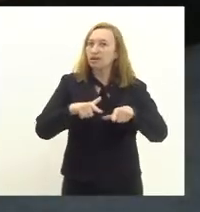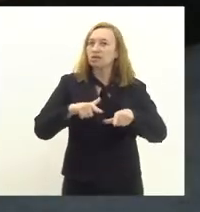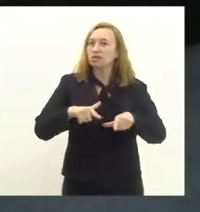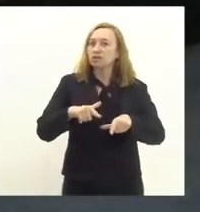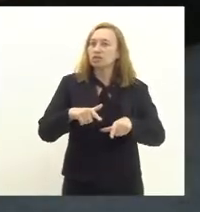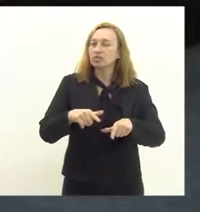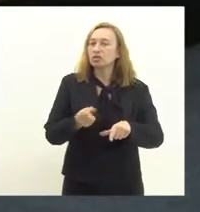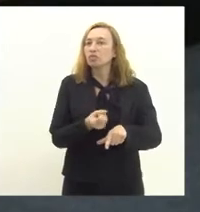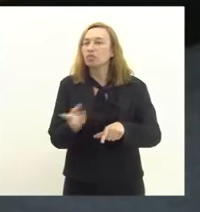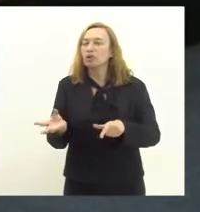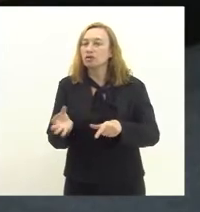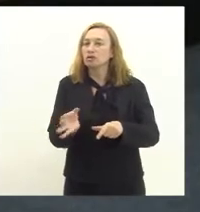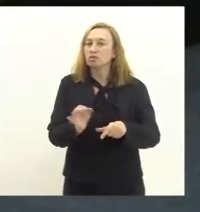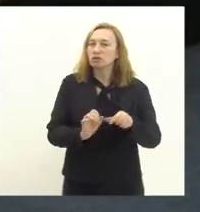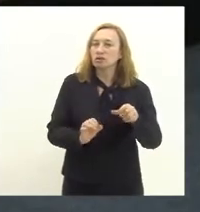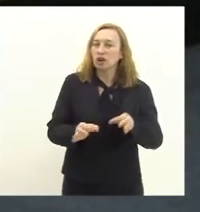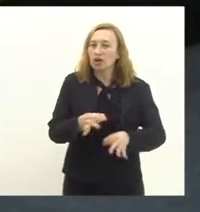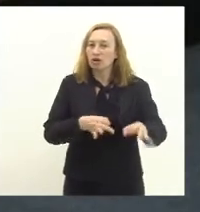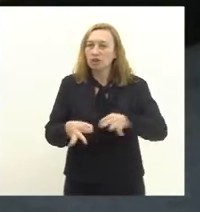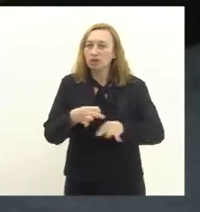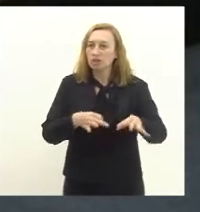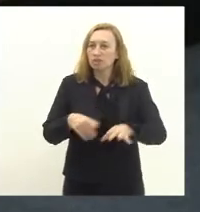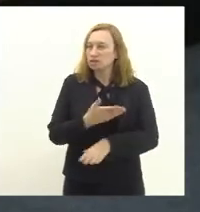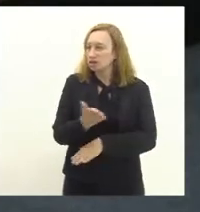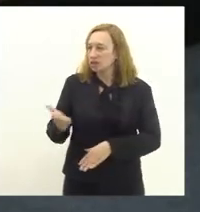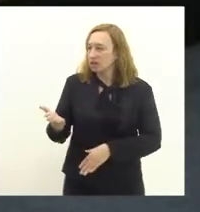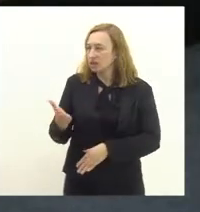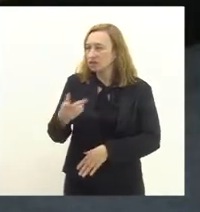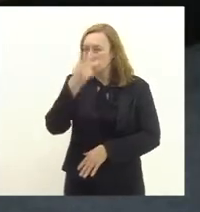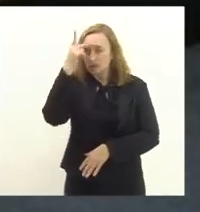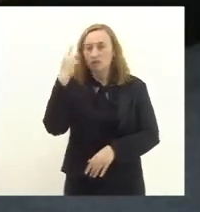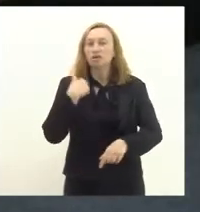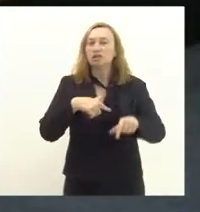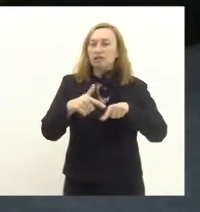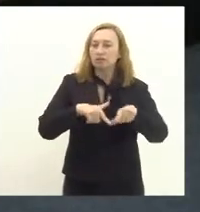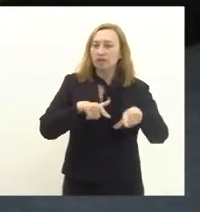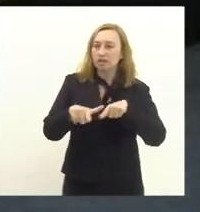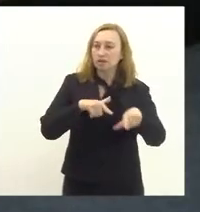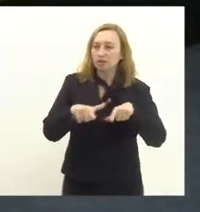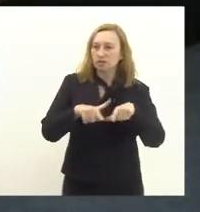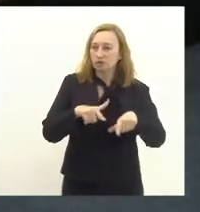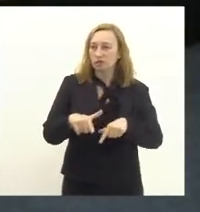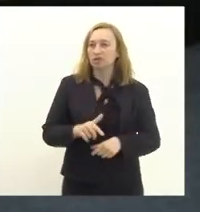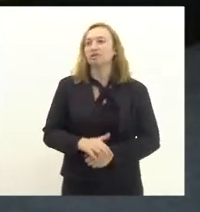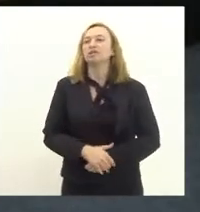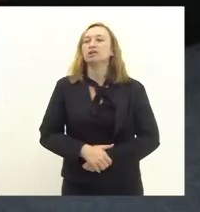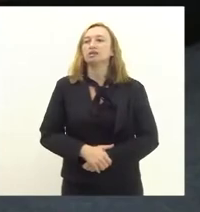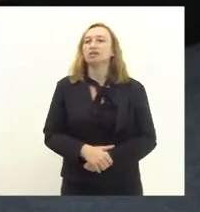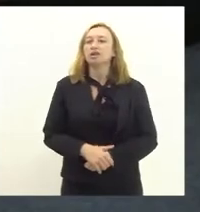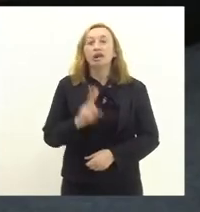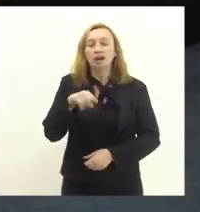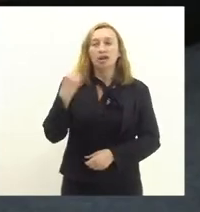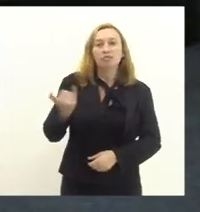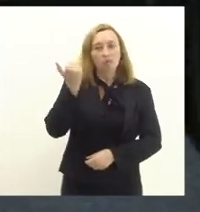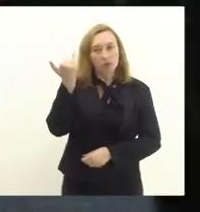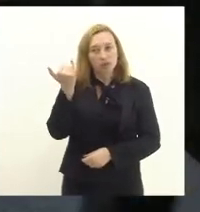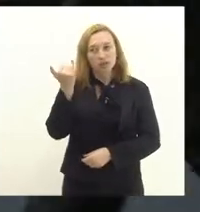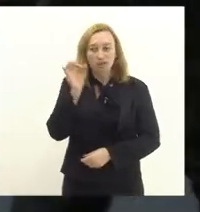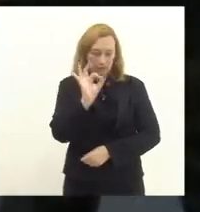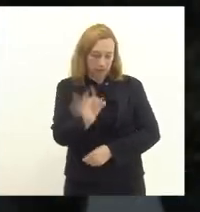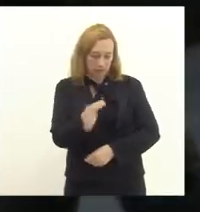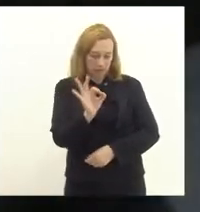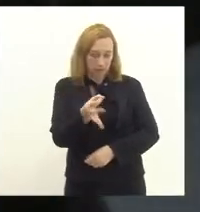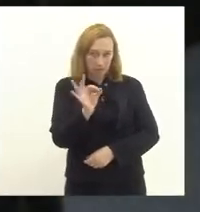a organização desses trabalhadores e trabalhadoras, garimpeiros urbanos, são importantes, inclusive,